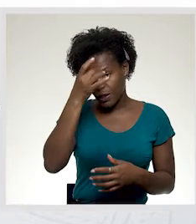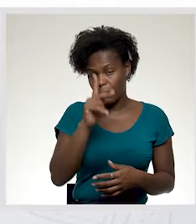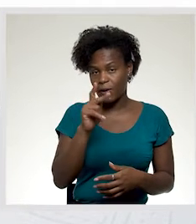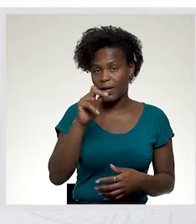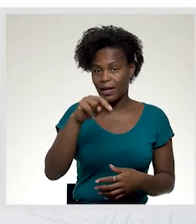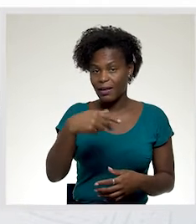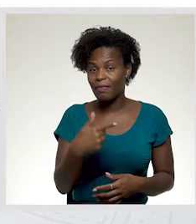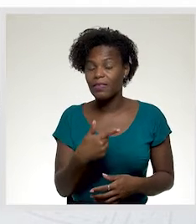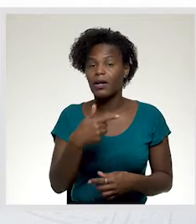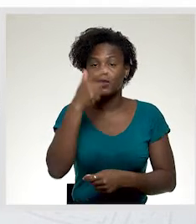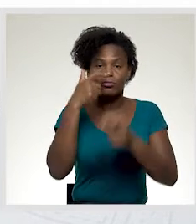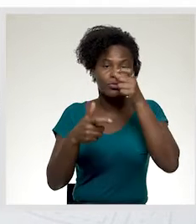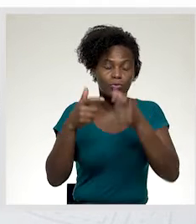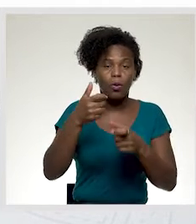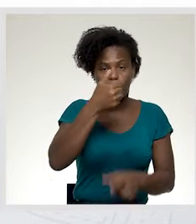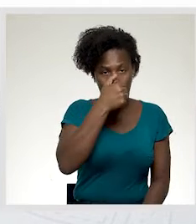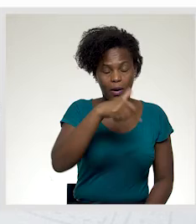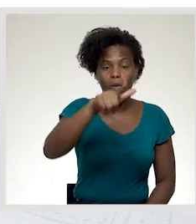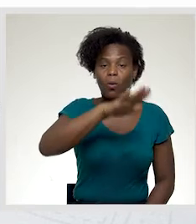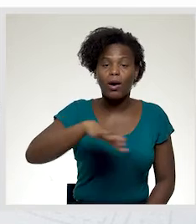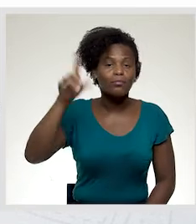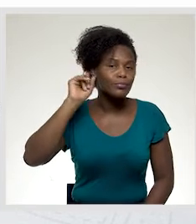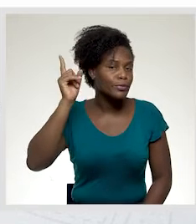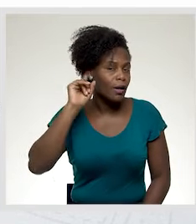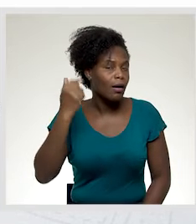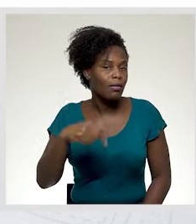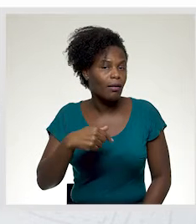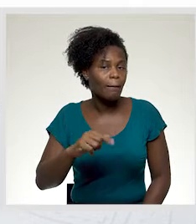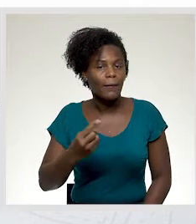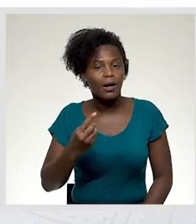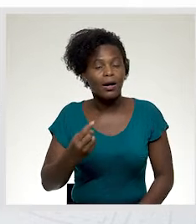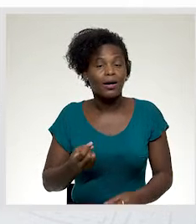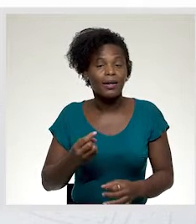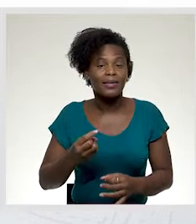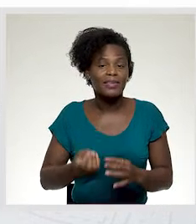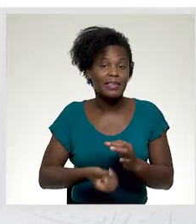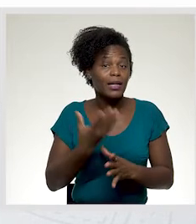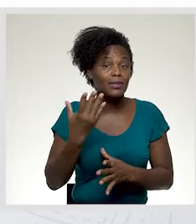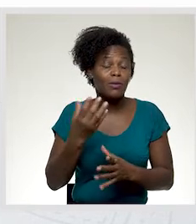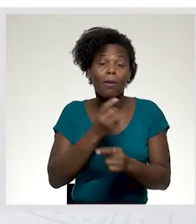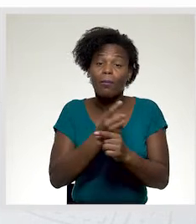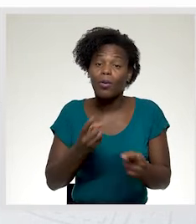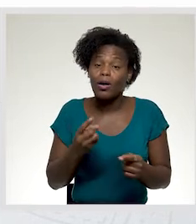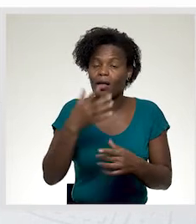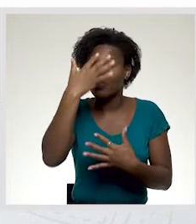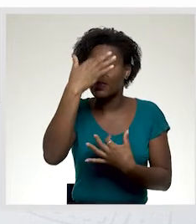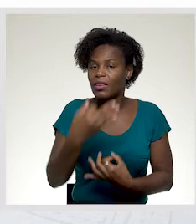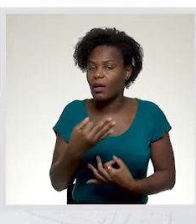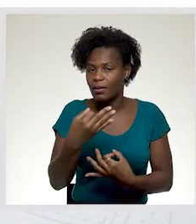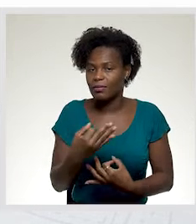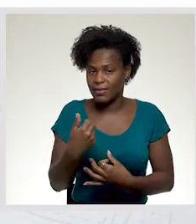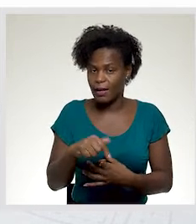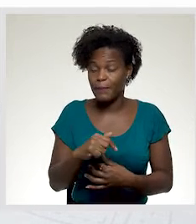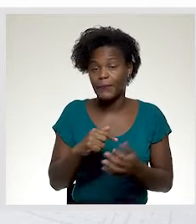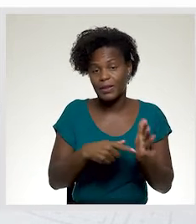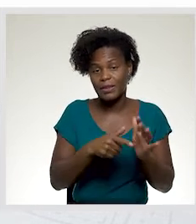de Kant, os seres humanos ocupam um lugar privilegiado na criação, isto porque possui a dignidade,